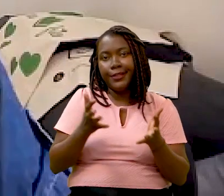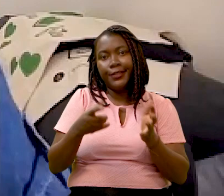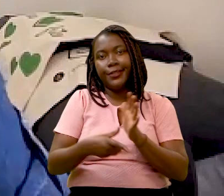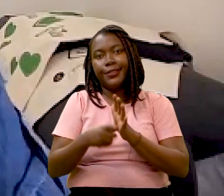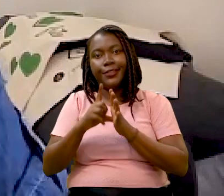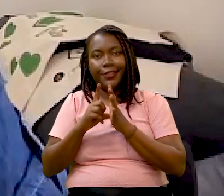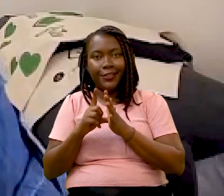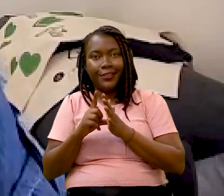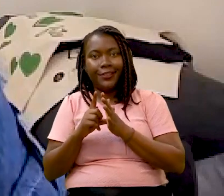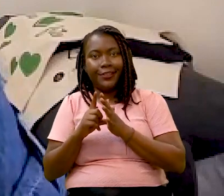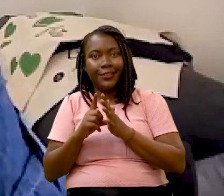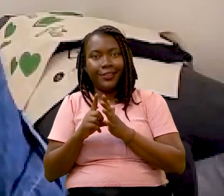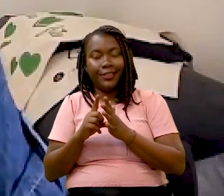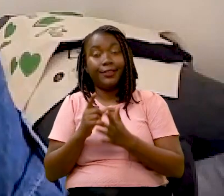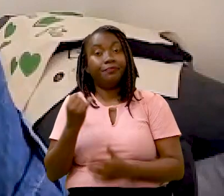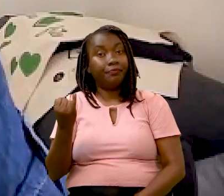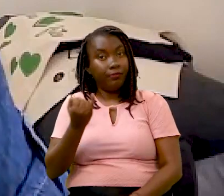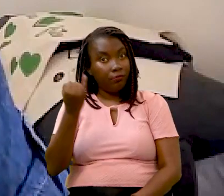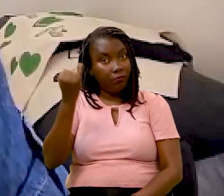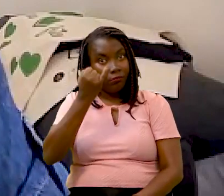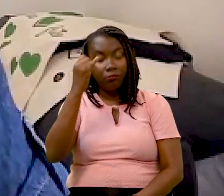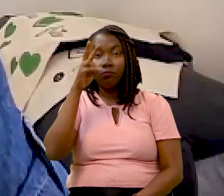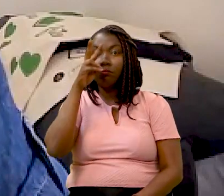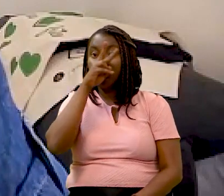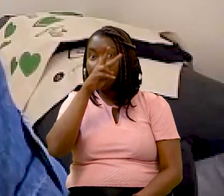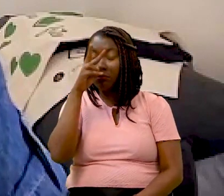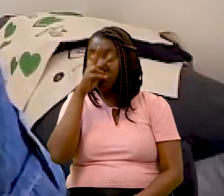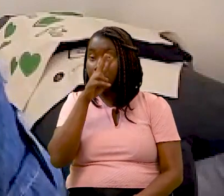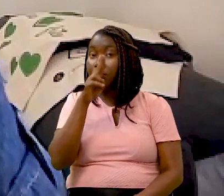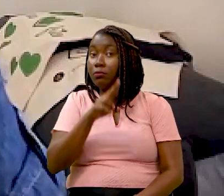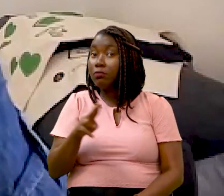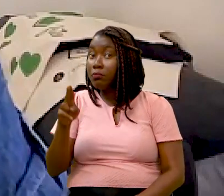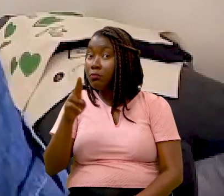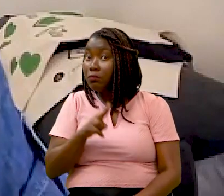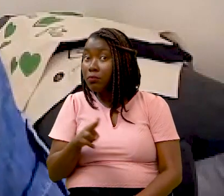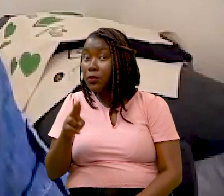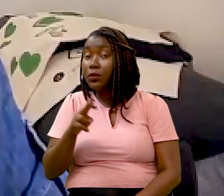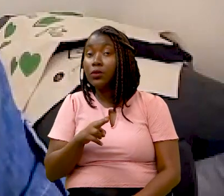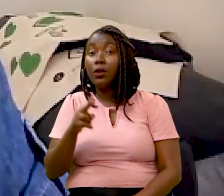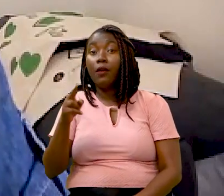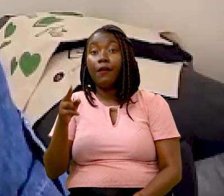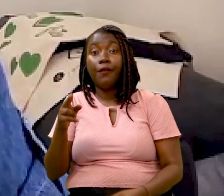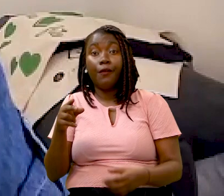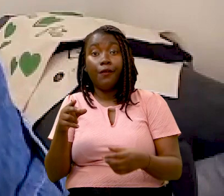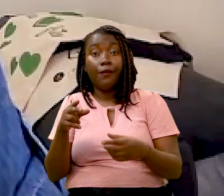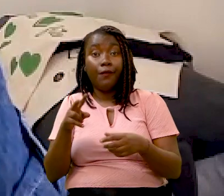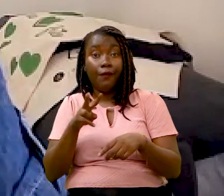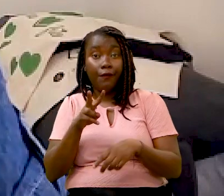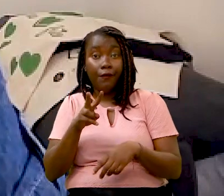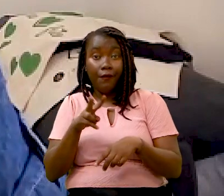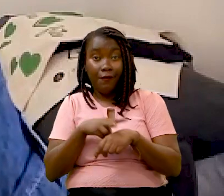antes. Então, é extremamente importante que a gente faça consumo de vegetal com esses